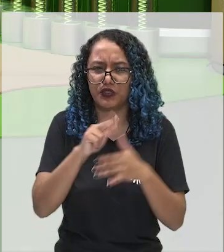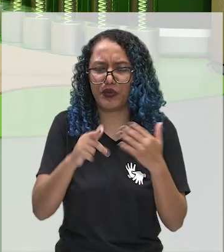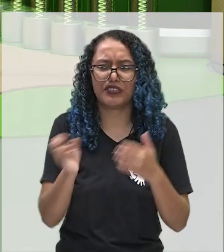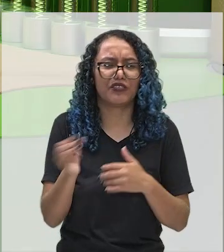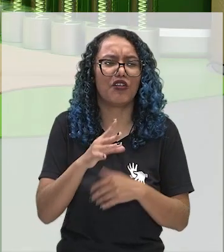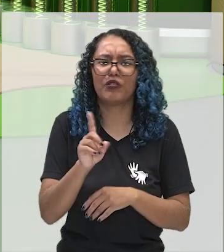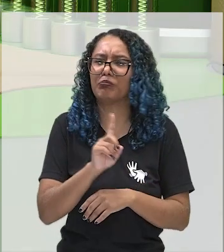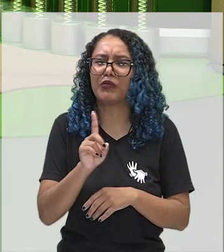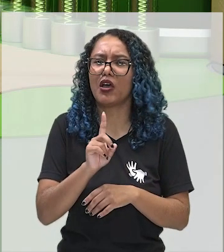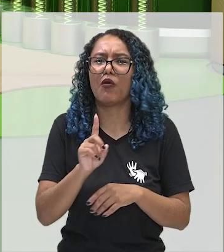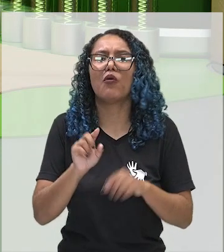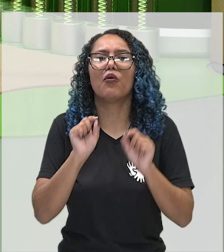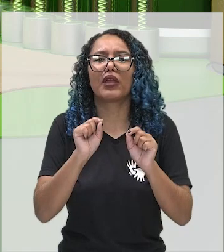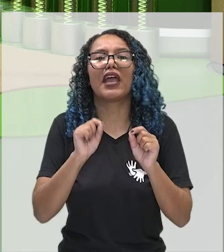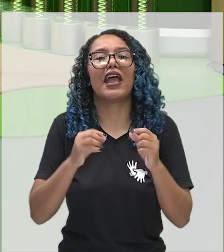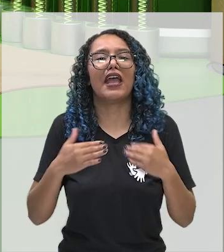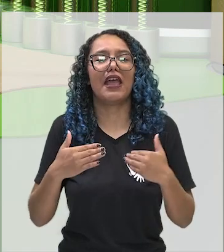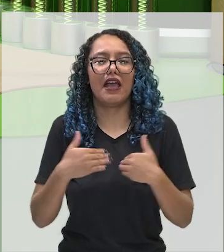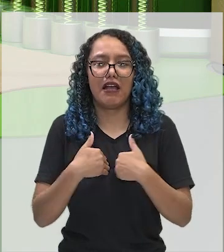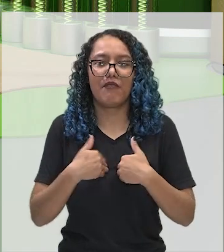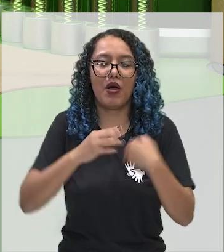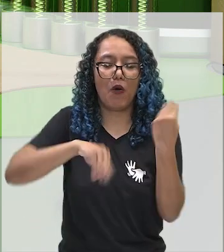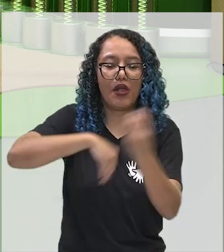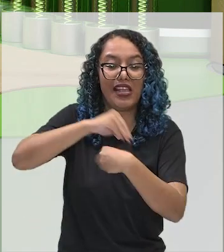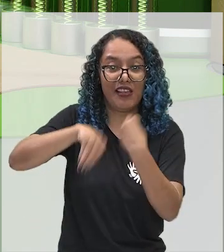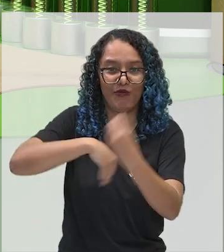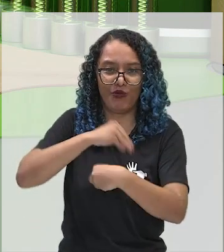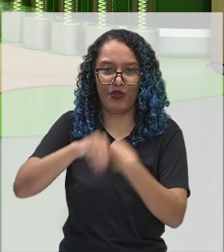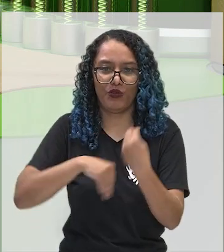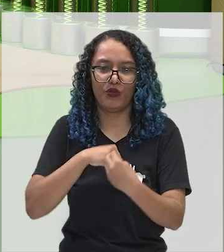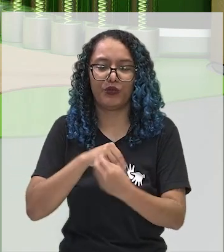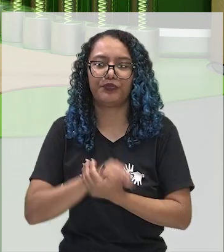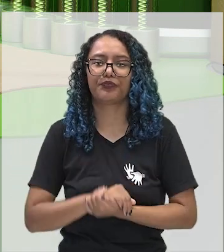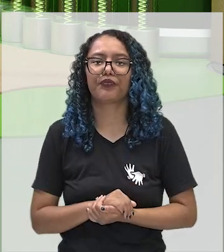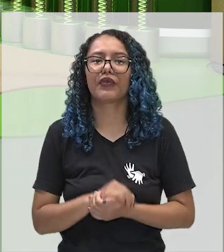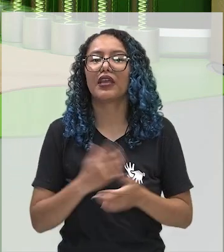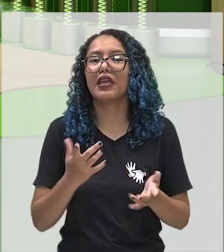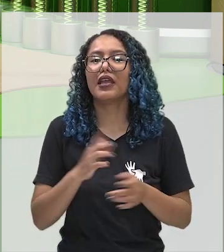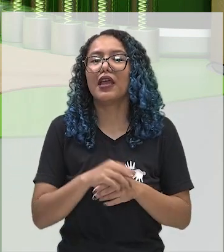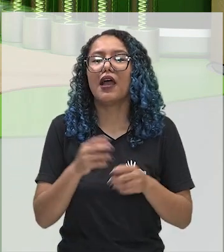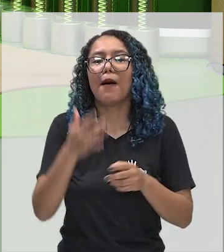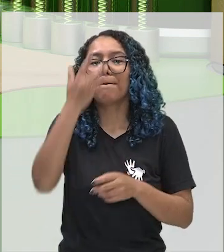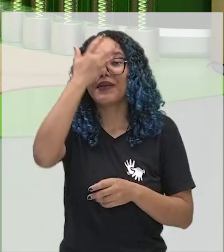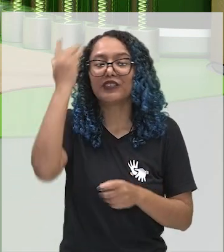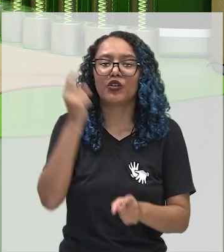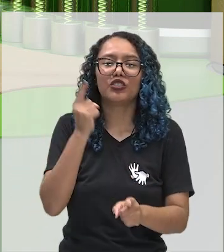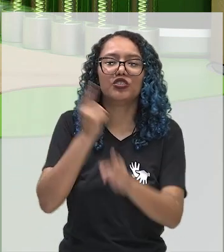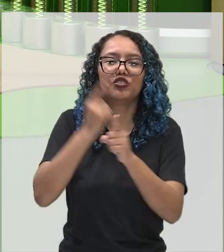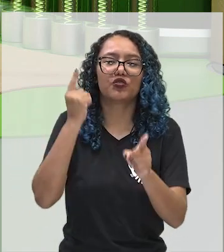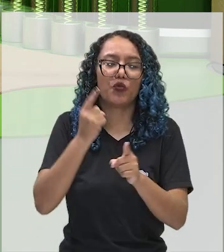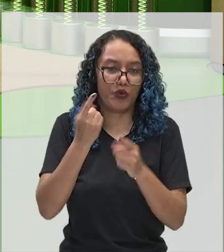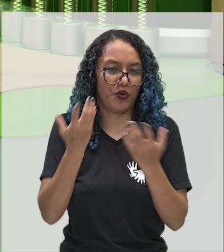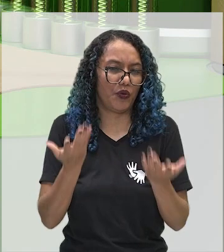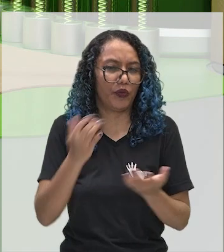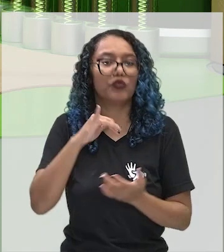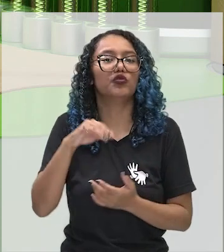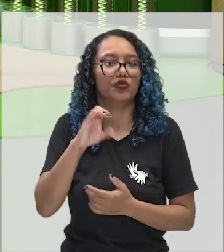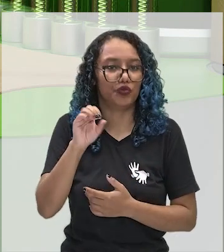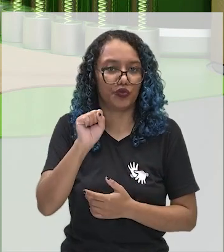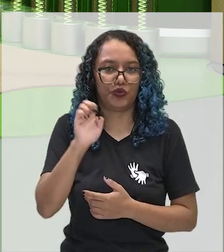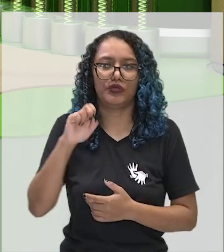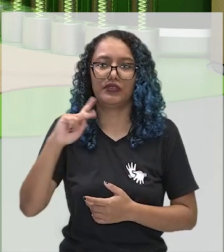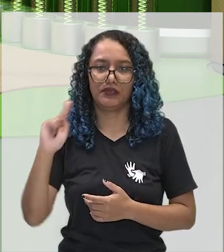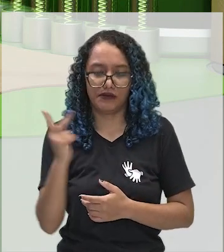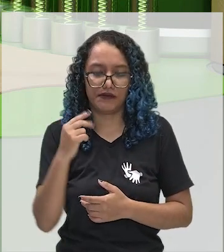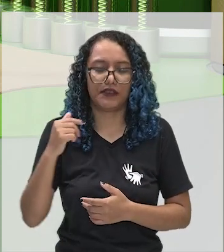seres híbridos, E quem aí conseguiu identificar, foi esse cientista que testou em laboratório, ele